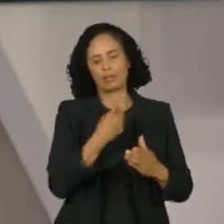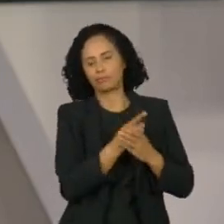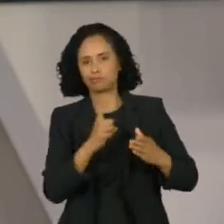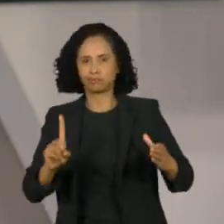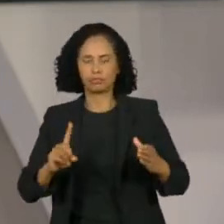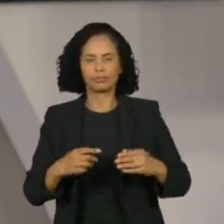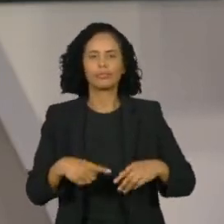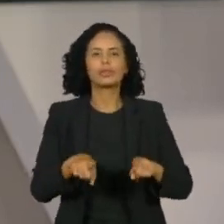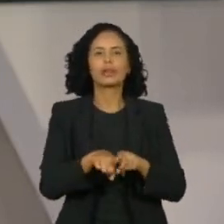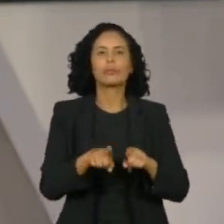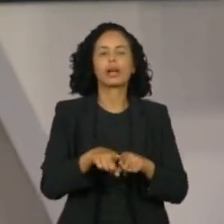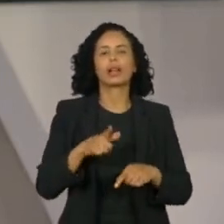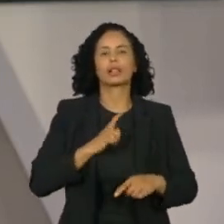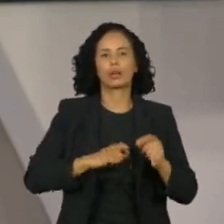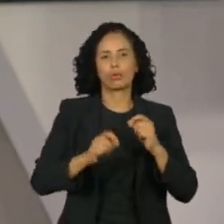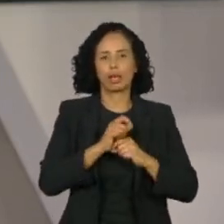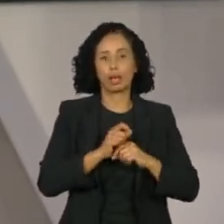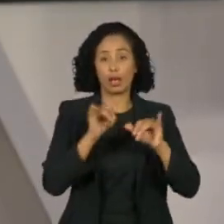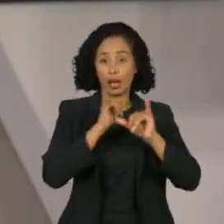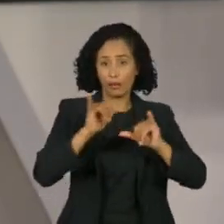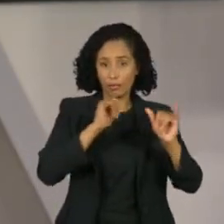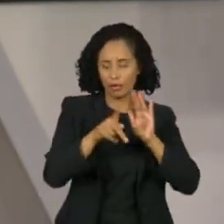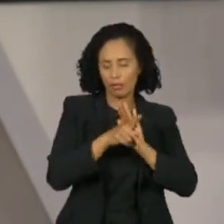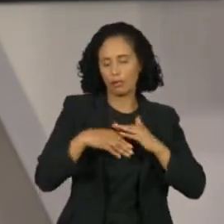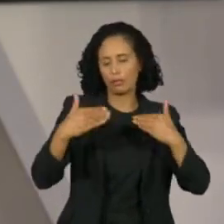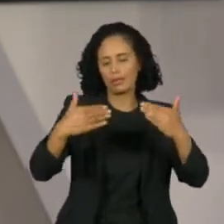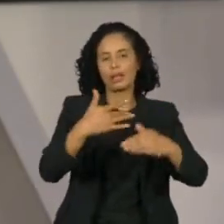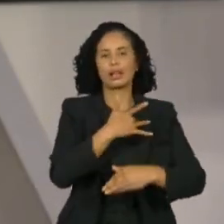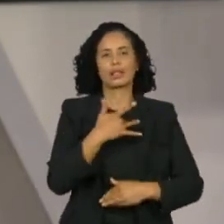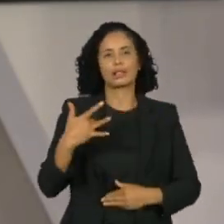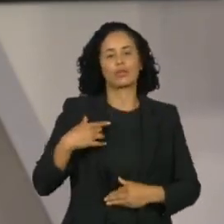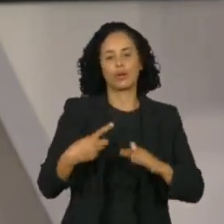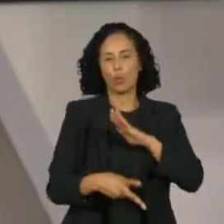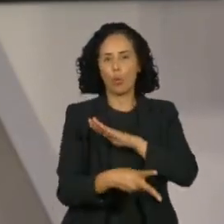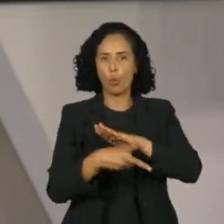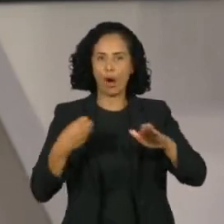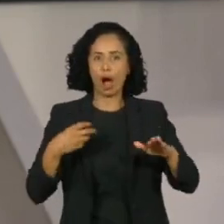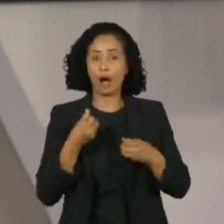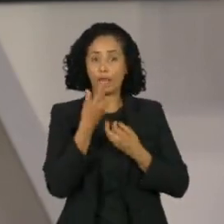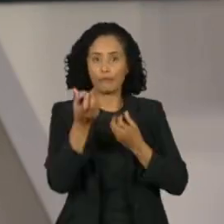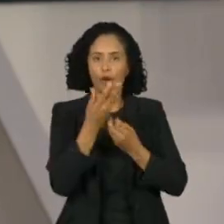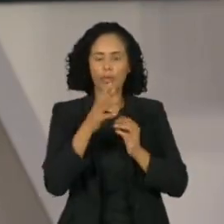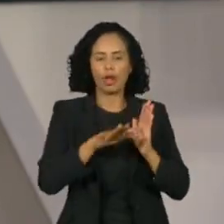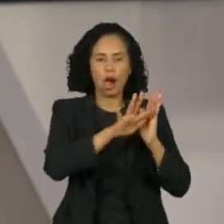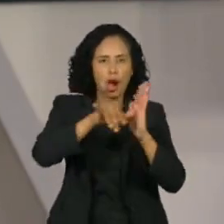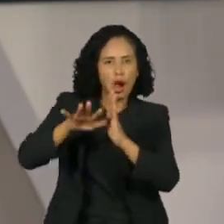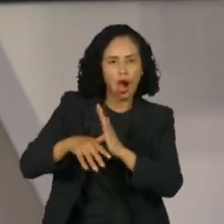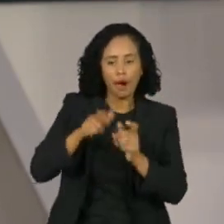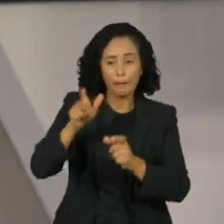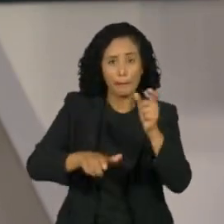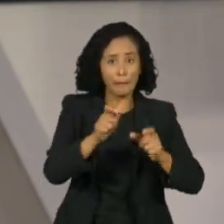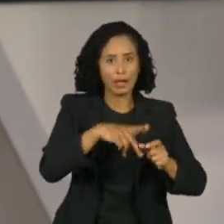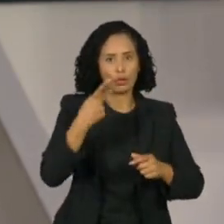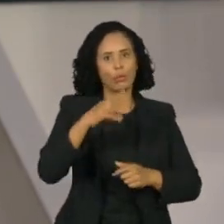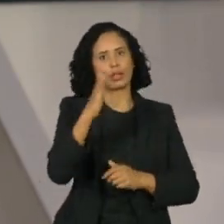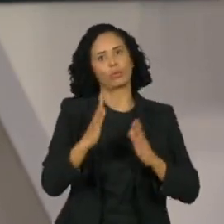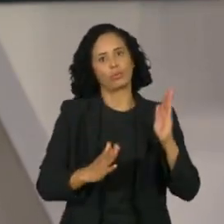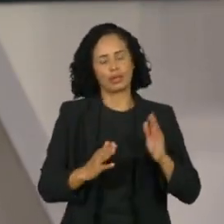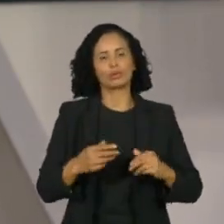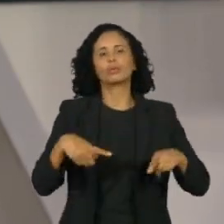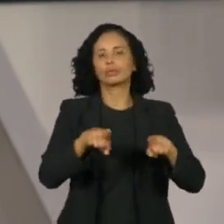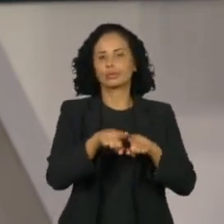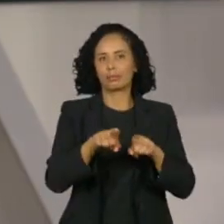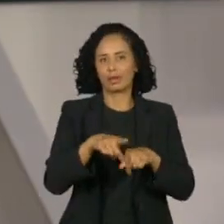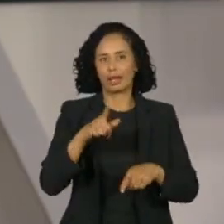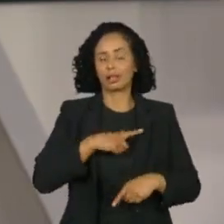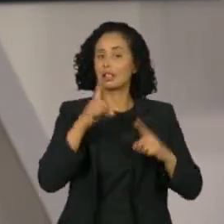O sequestro de dados do Ministério da Saúde por hackers expôs as informações de milhões de brasileiros. Além do transtorno de